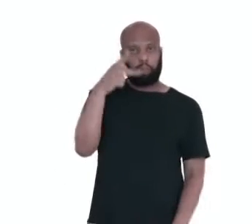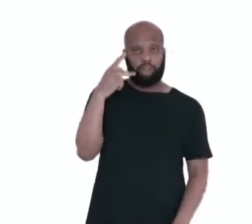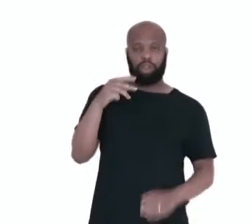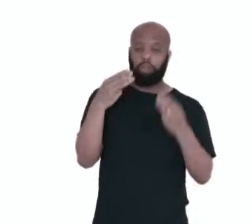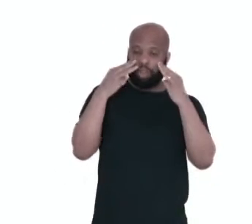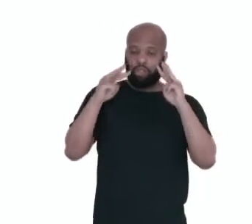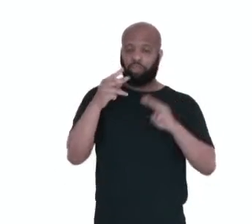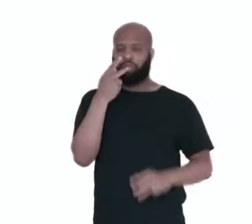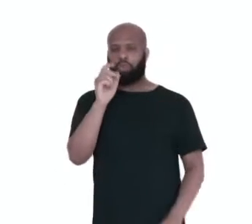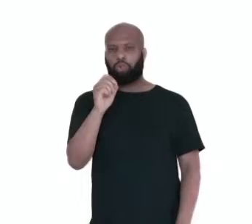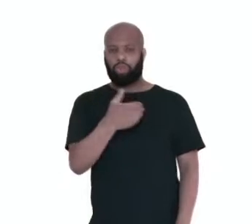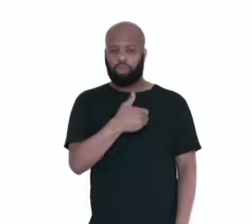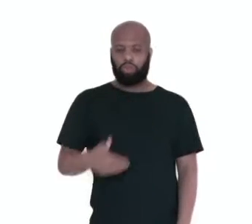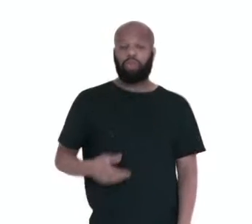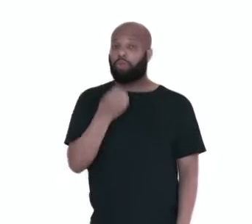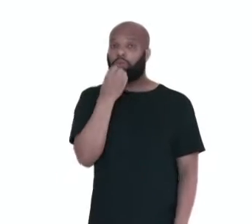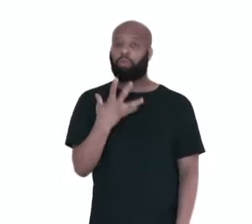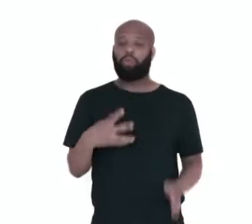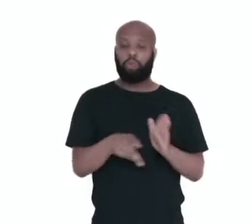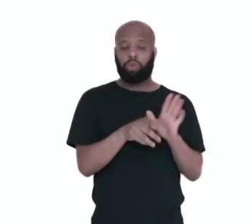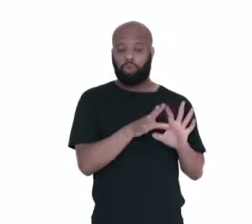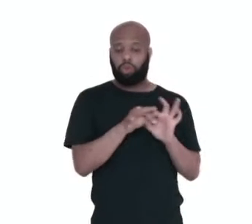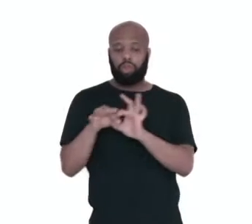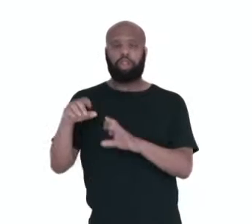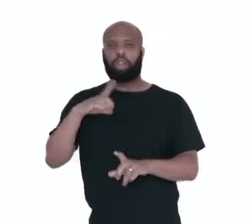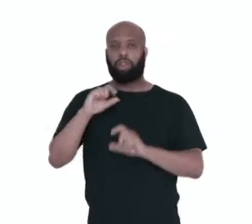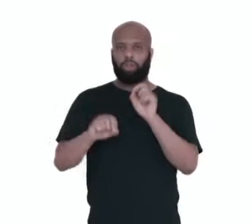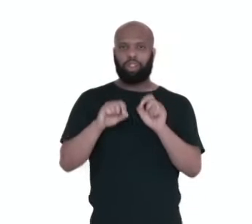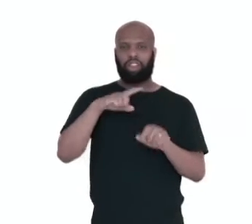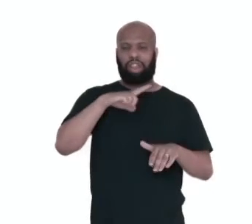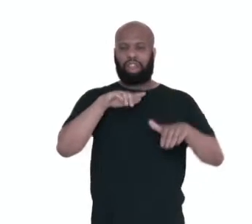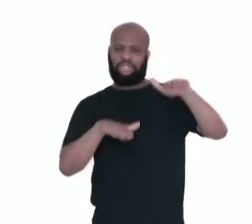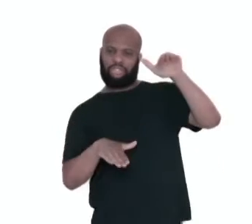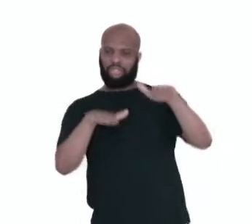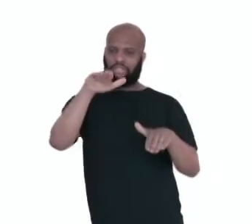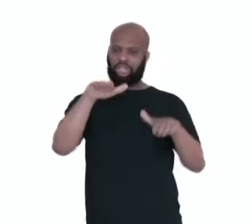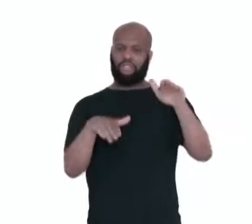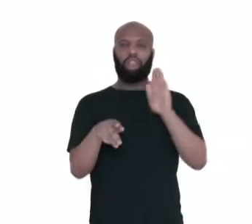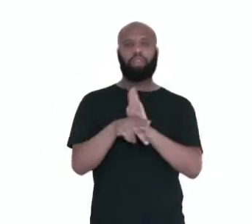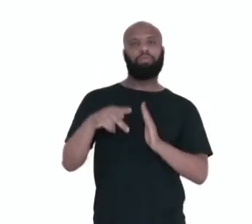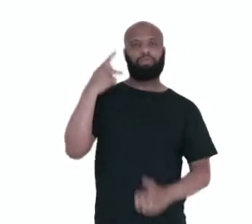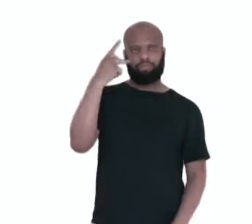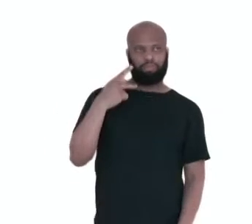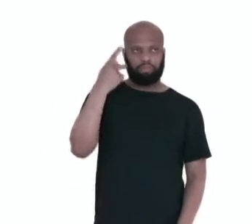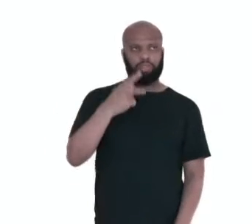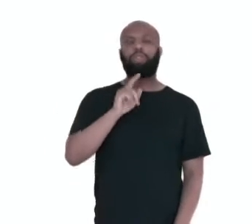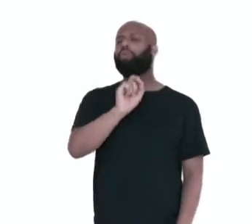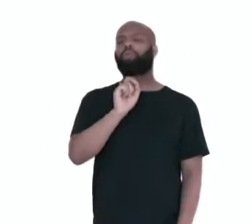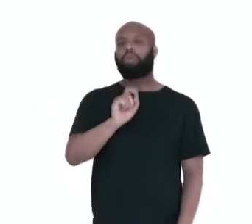ele, o bom governo, num contexto de intensa instabilidade política,